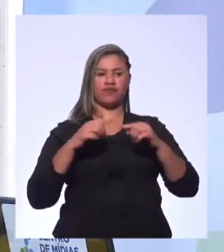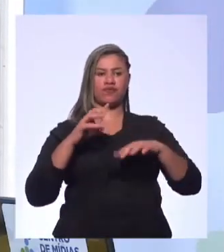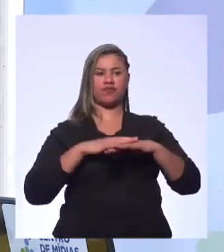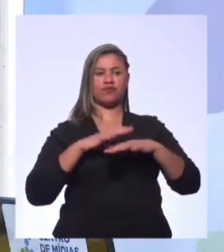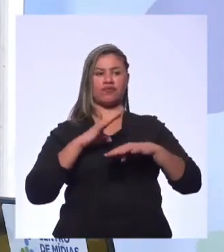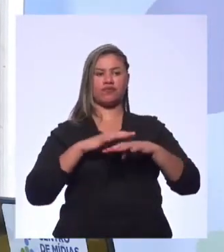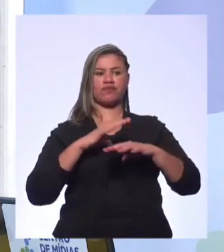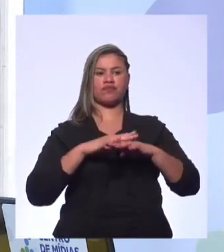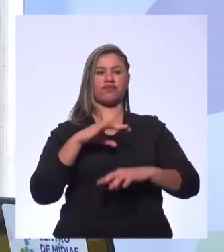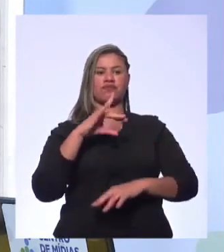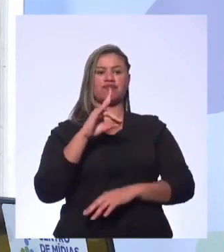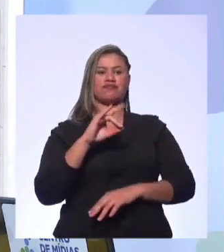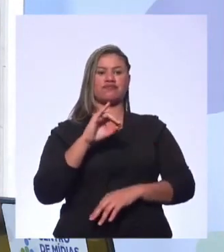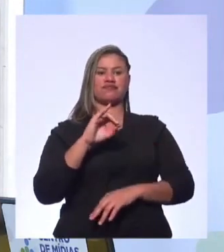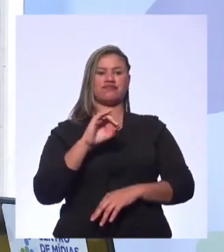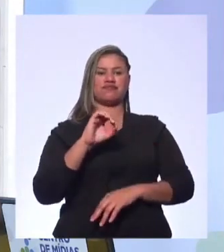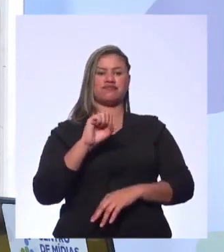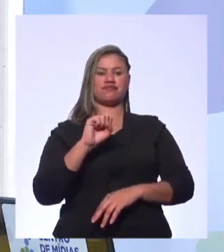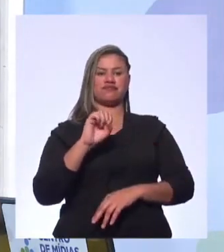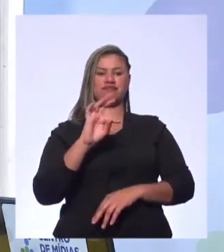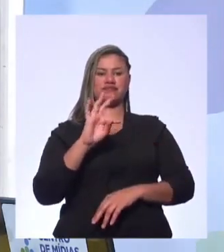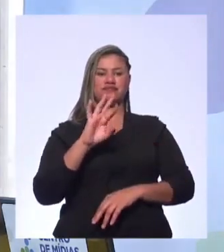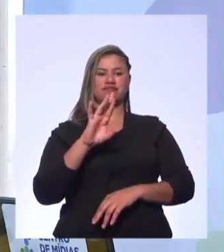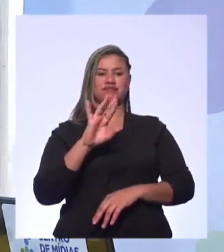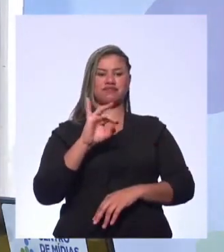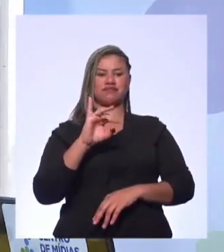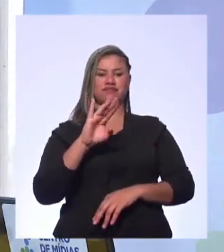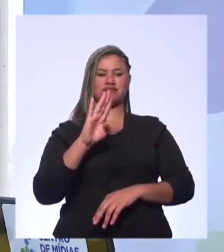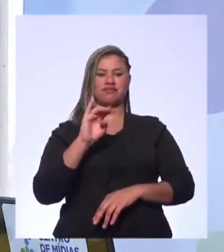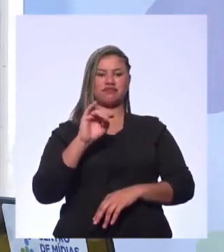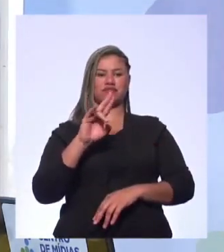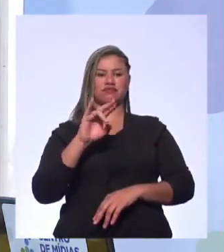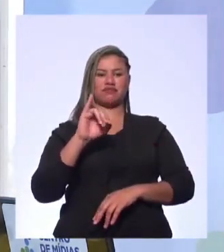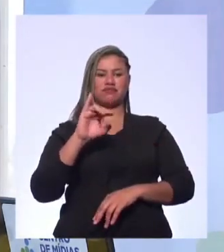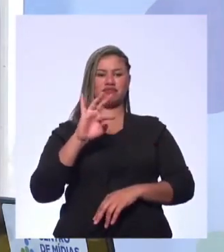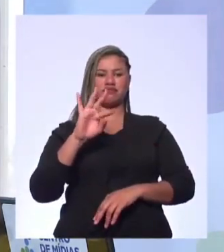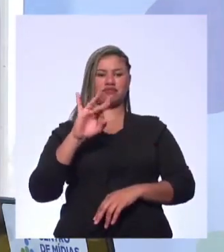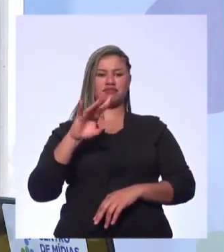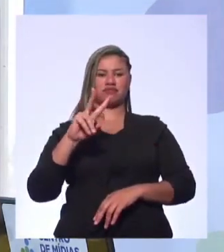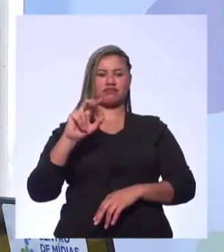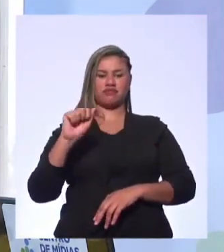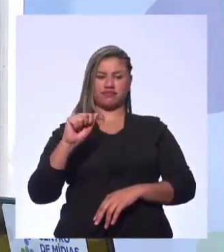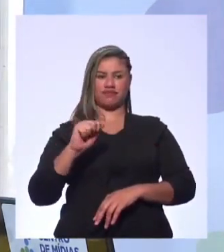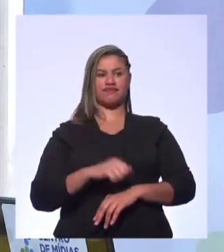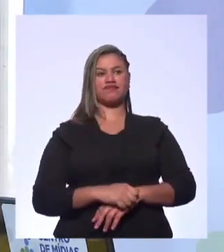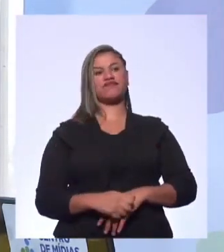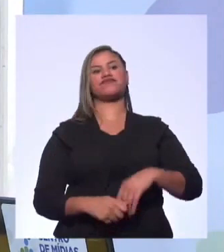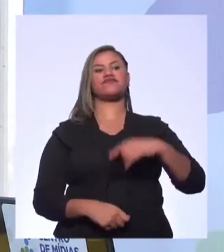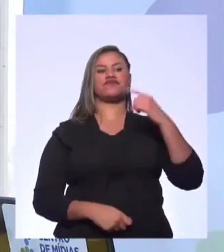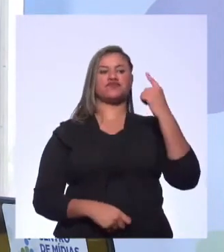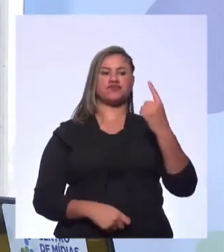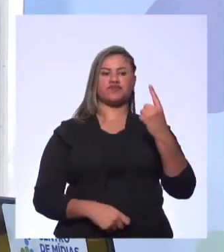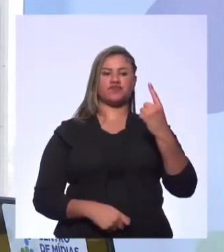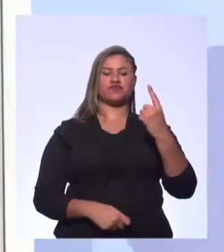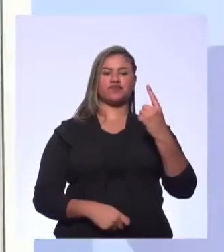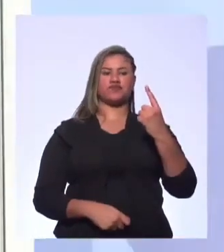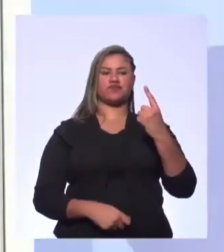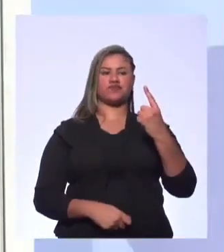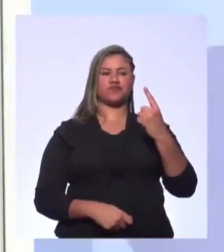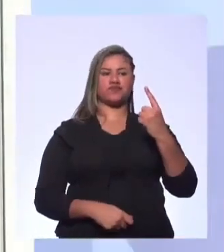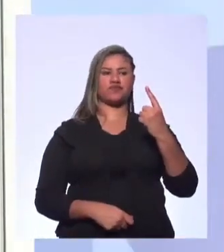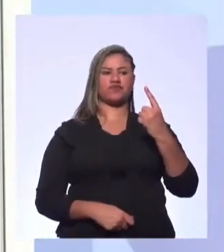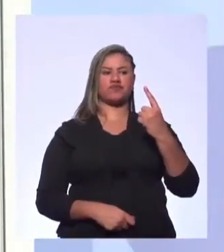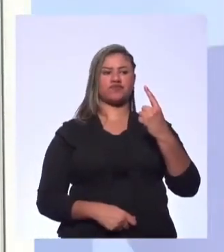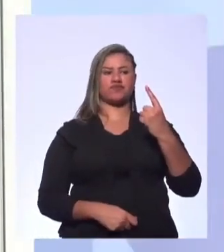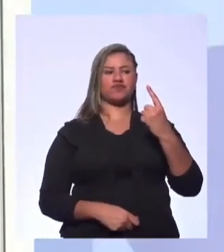a distributiva. Ó, eu tenho 1 e 1, certo? Tudo bem? Eu tenho um oxigênio, focando aqui, por favor, só para eles